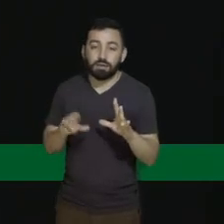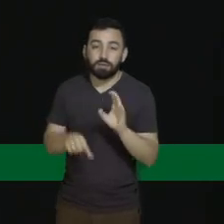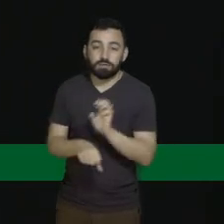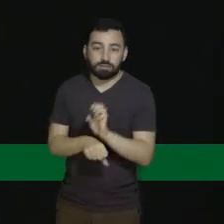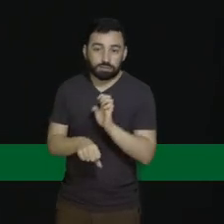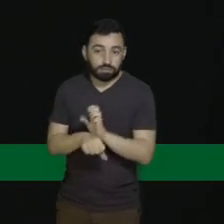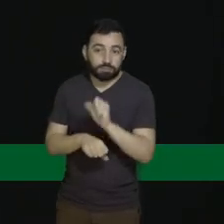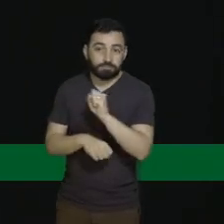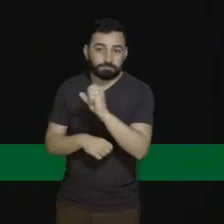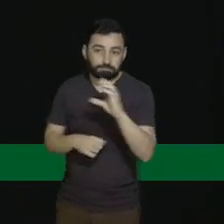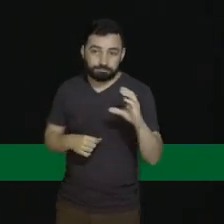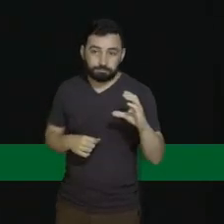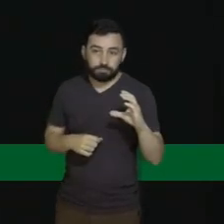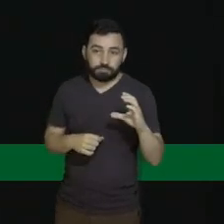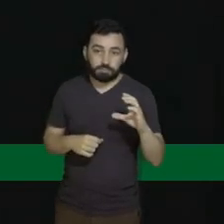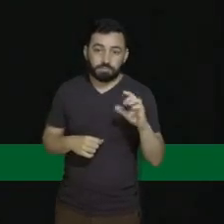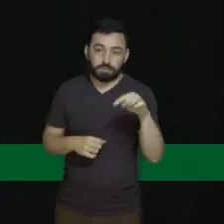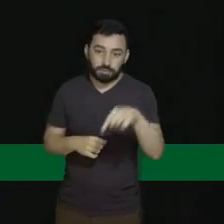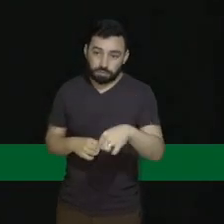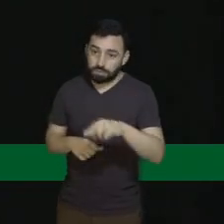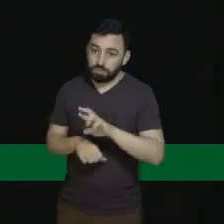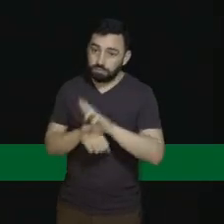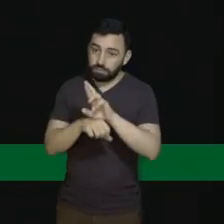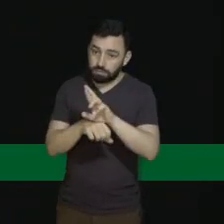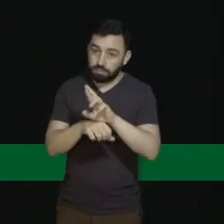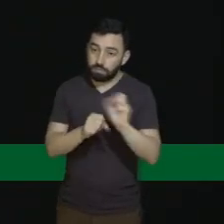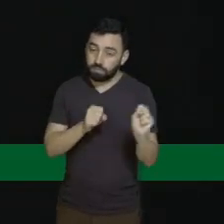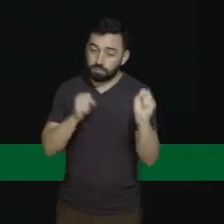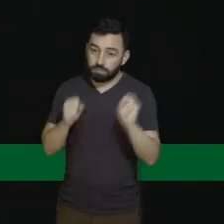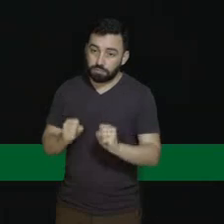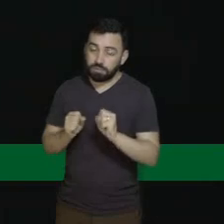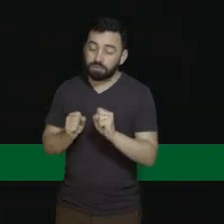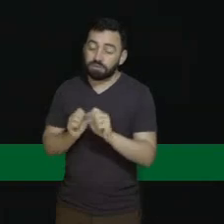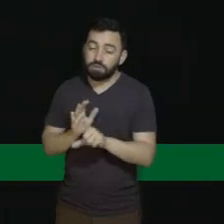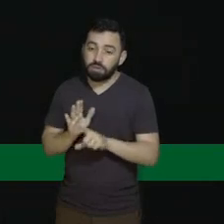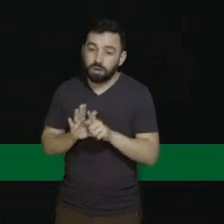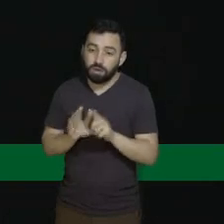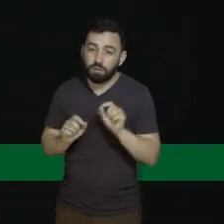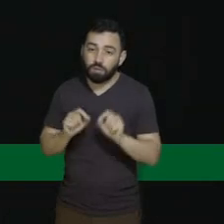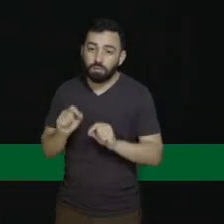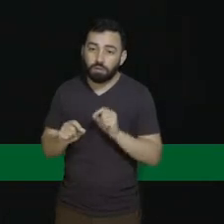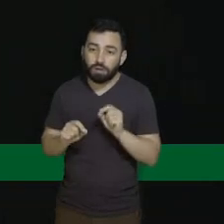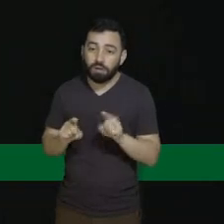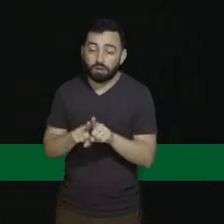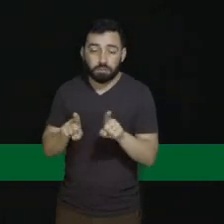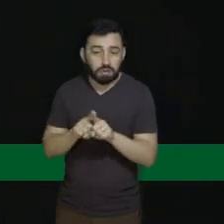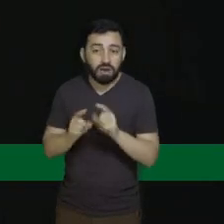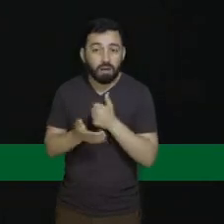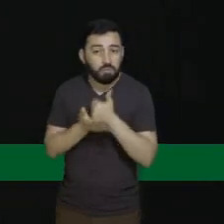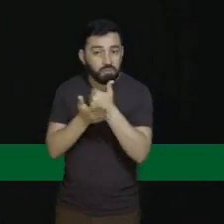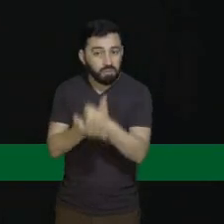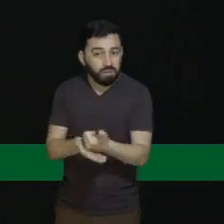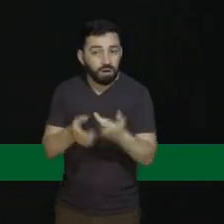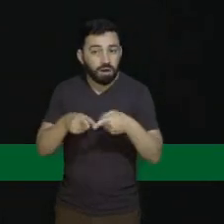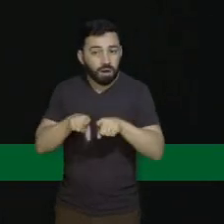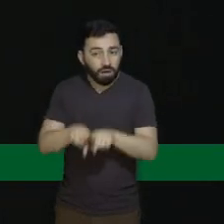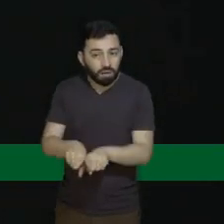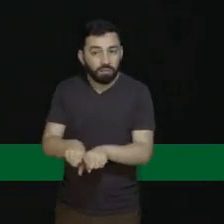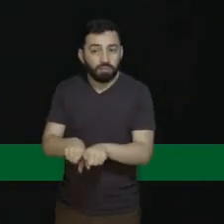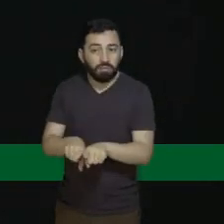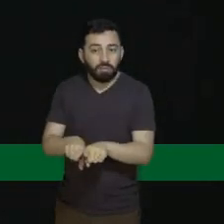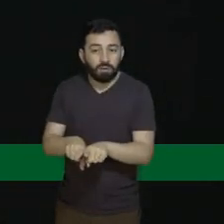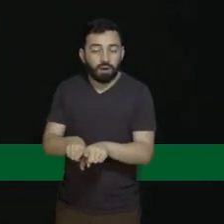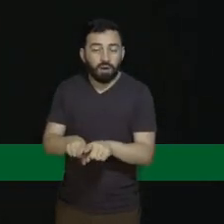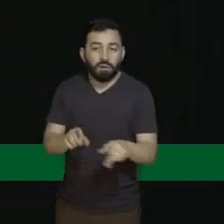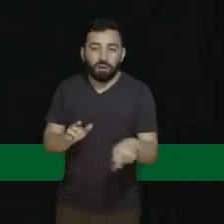Santa Catarina, aqui hoje representado pelo Poder Legislativo, pelo apoio, pela parceria, através